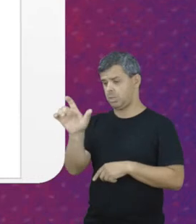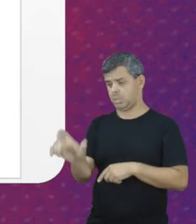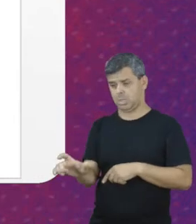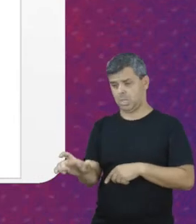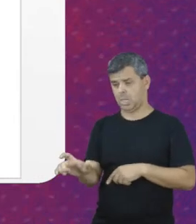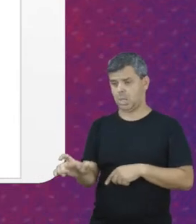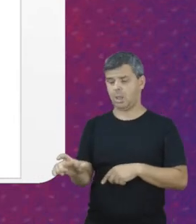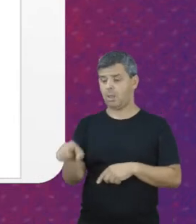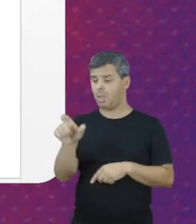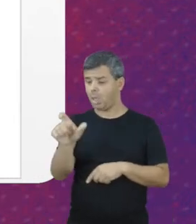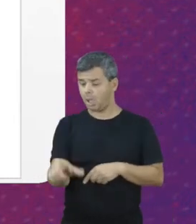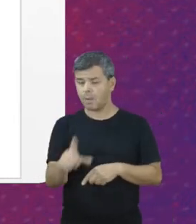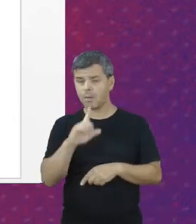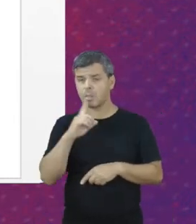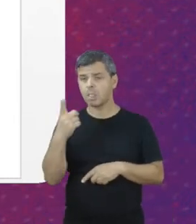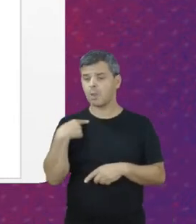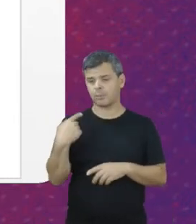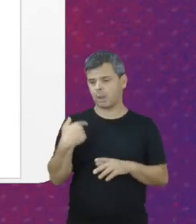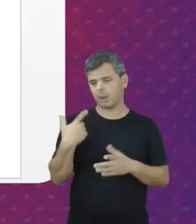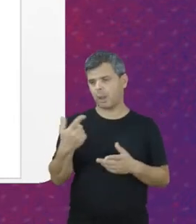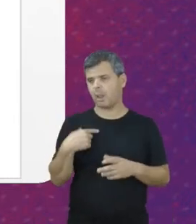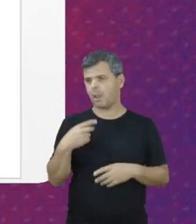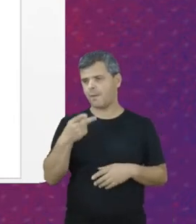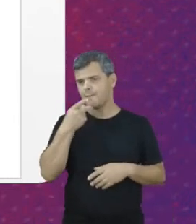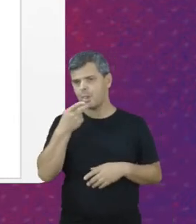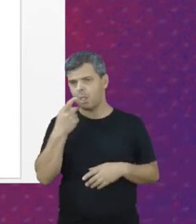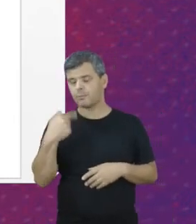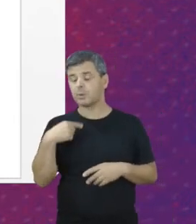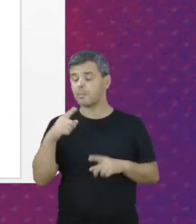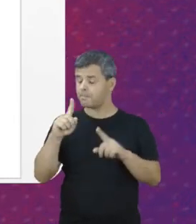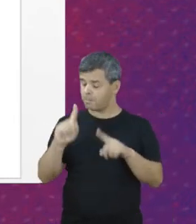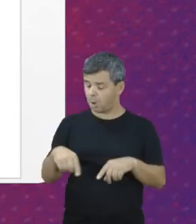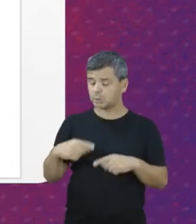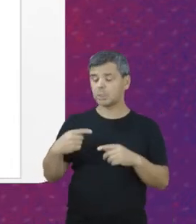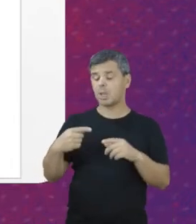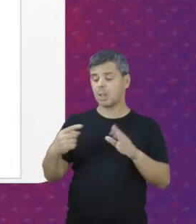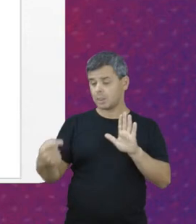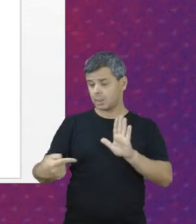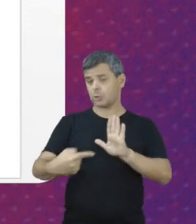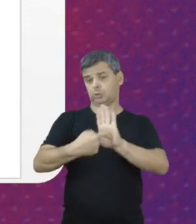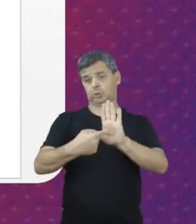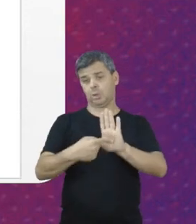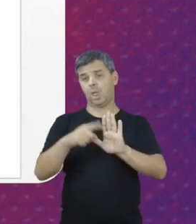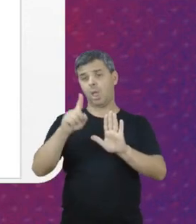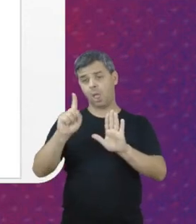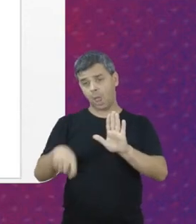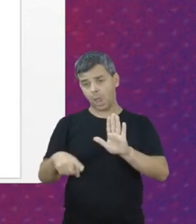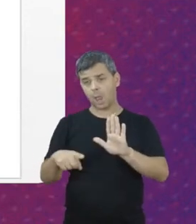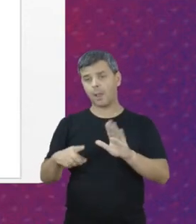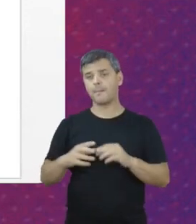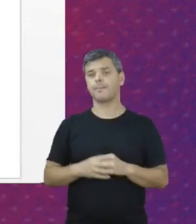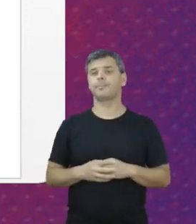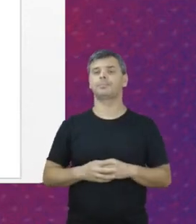você conhece, e você não quiser se identificar, você pode, né? Então é importante esse instrumento por